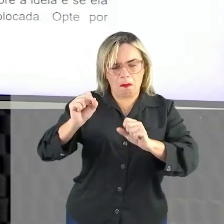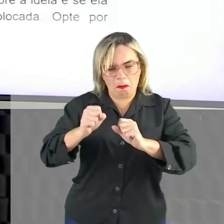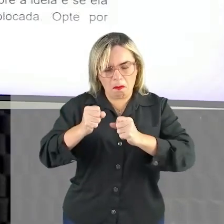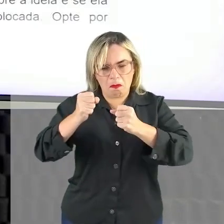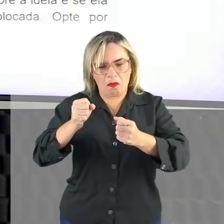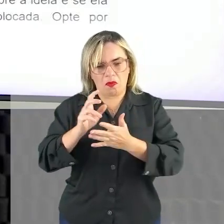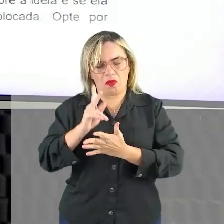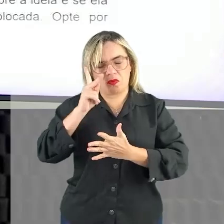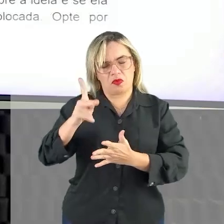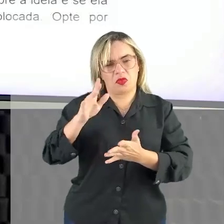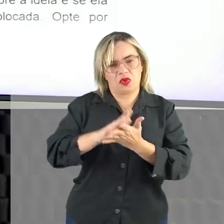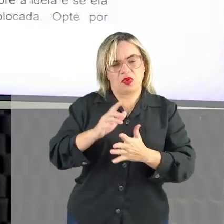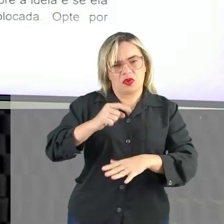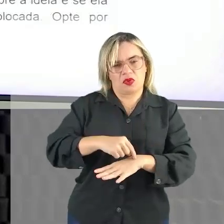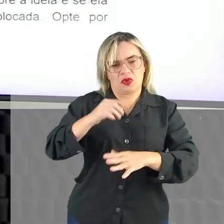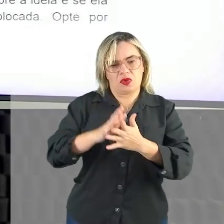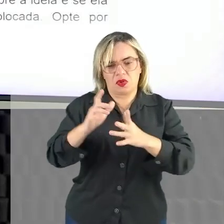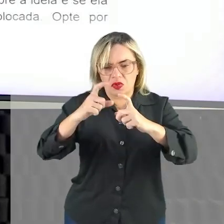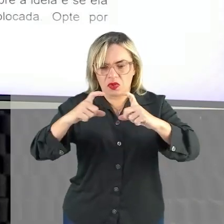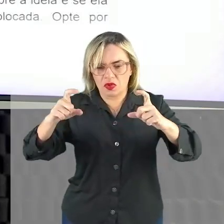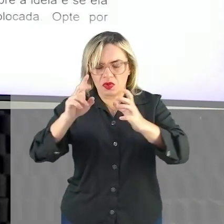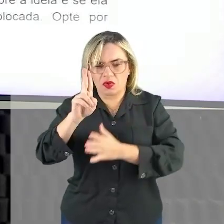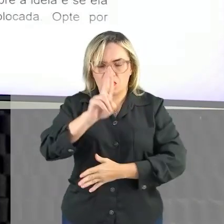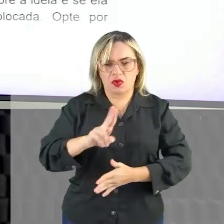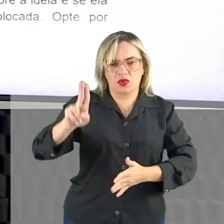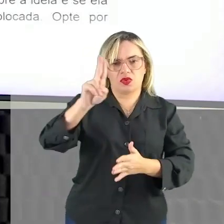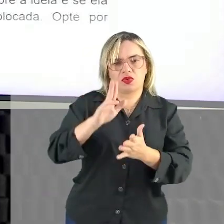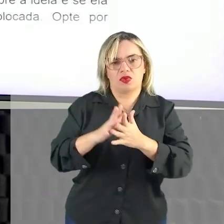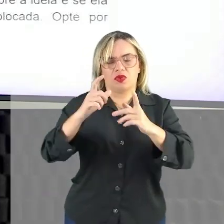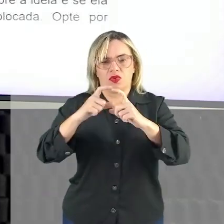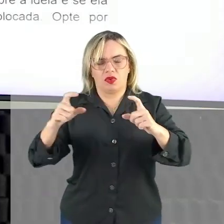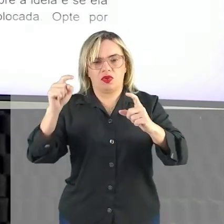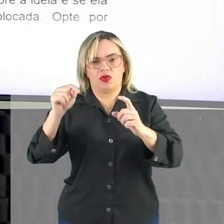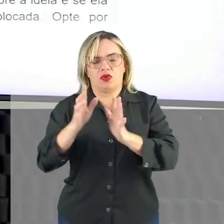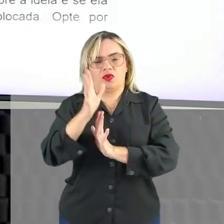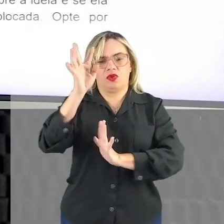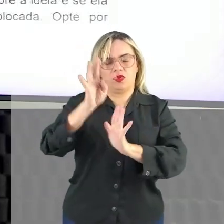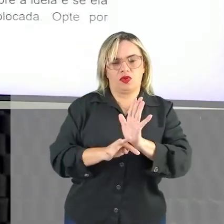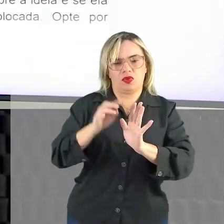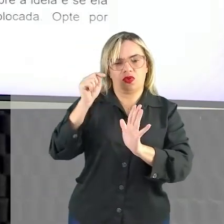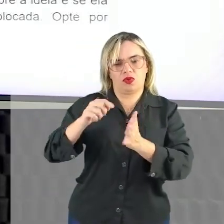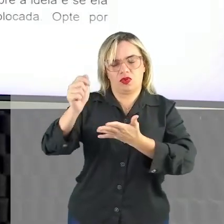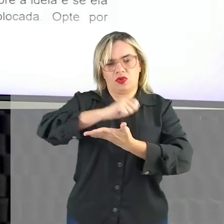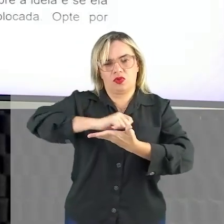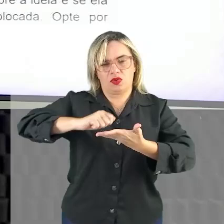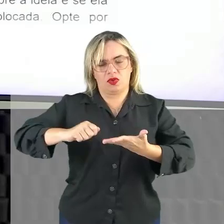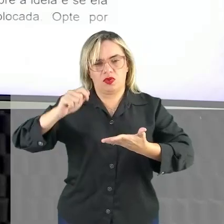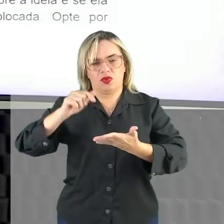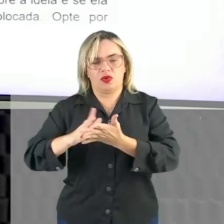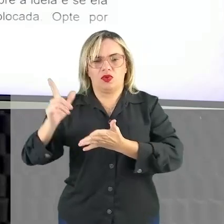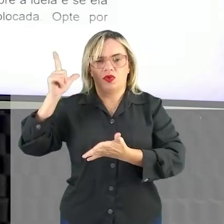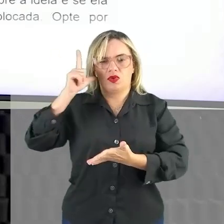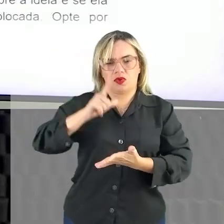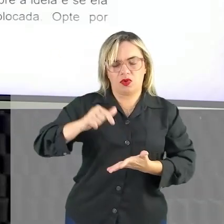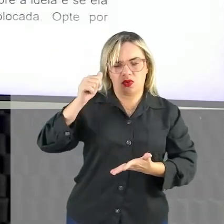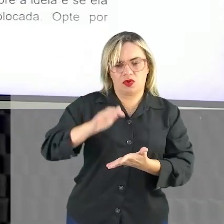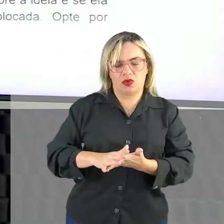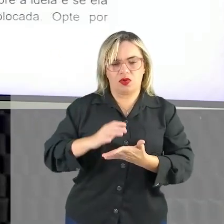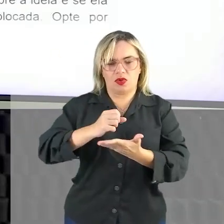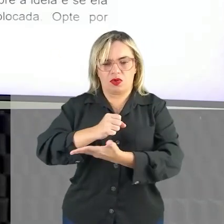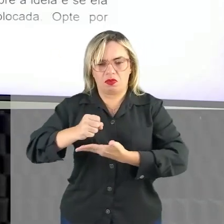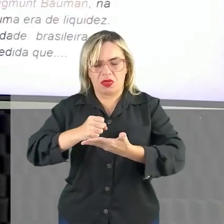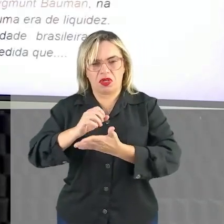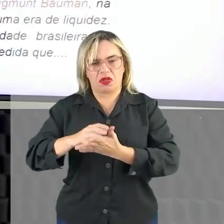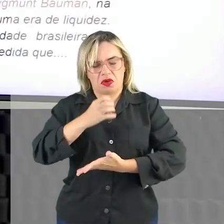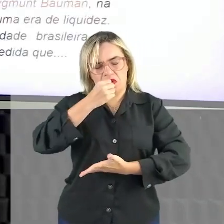no momento certo, na localidade certa do seu parágrafo, a fim de que você ali consiga trazer consistência ao que você